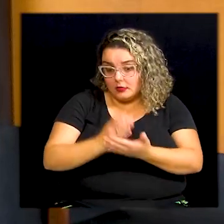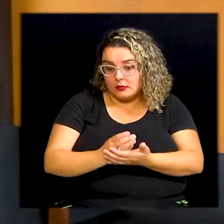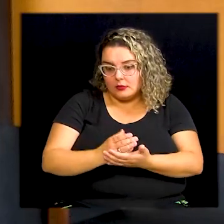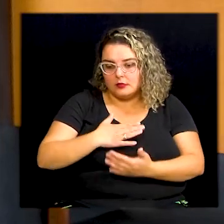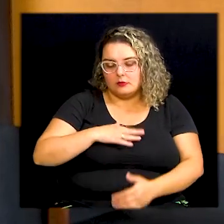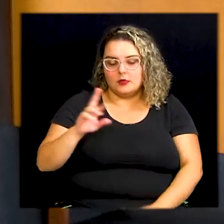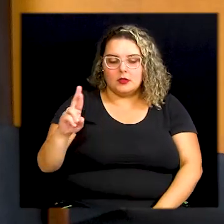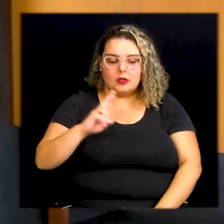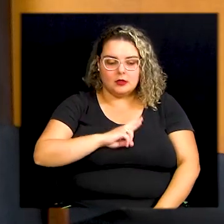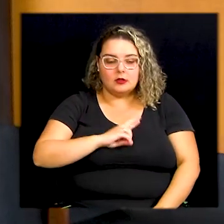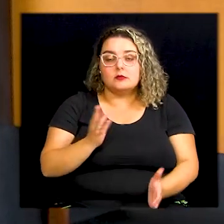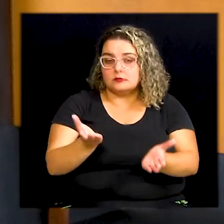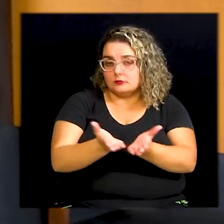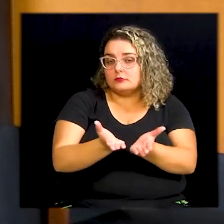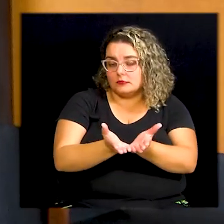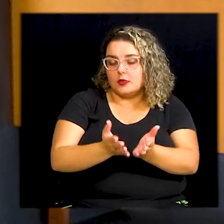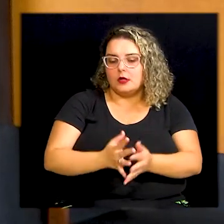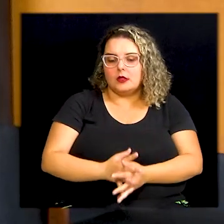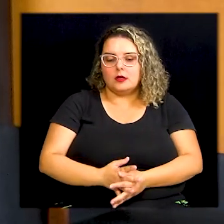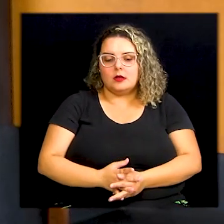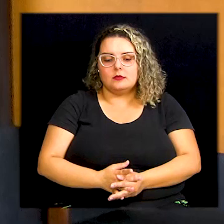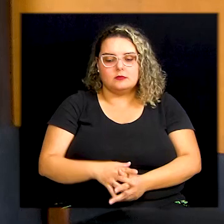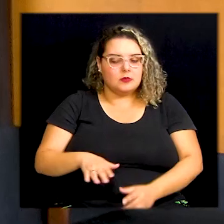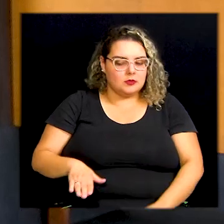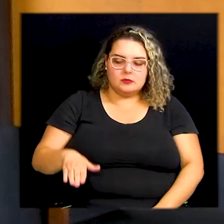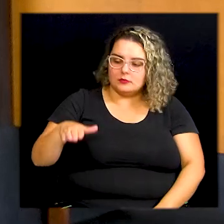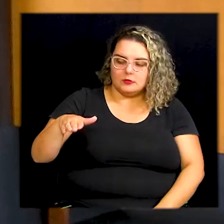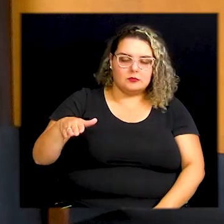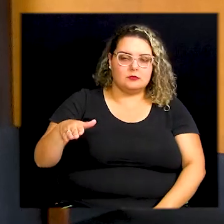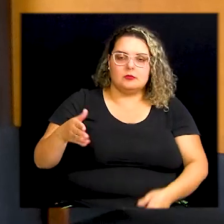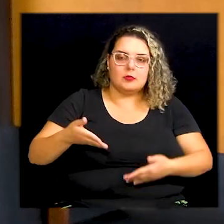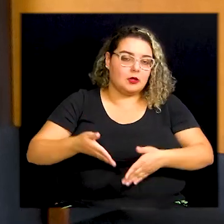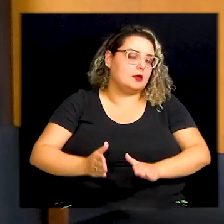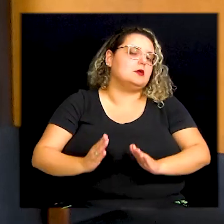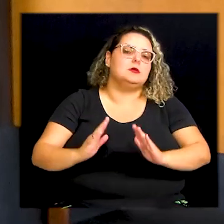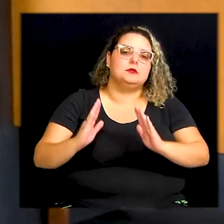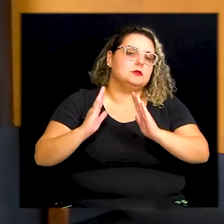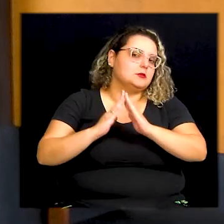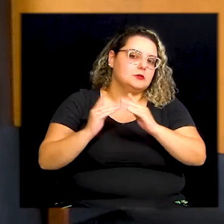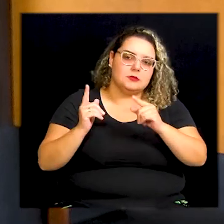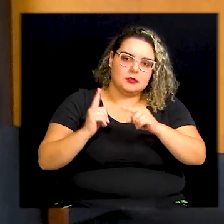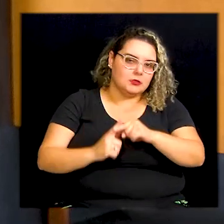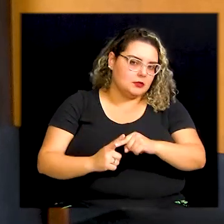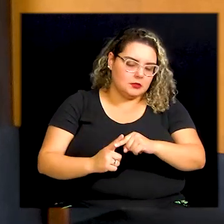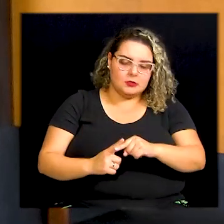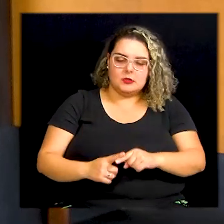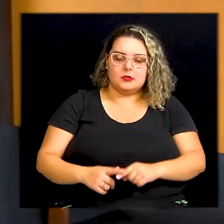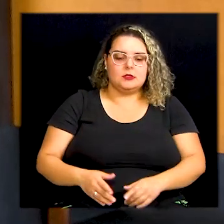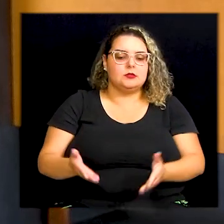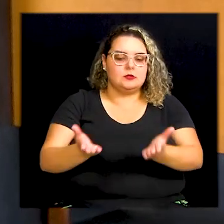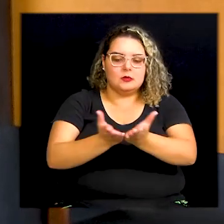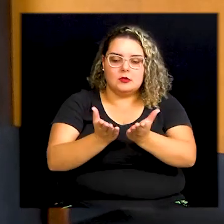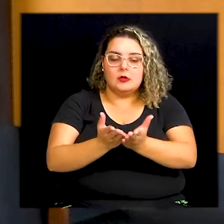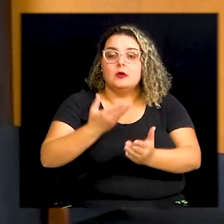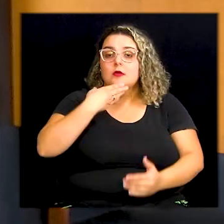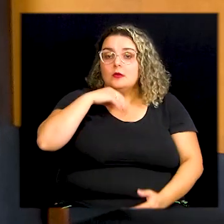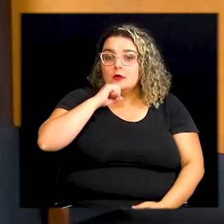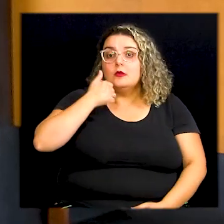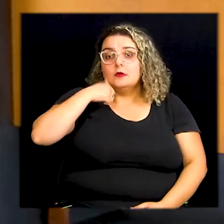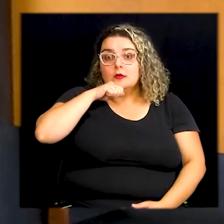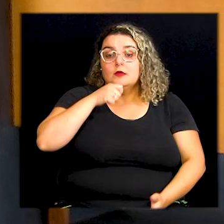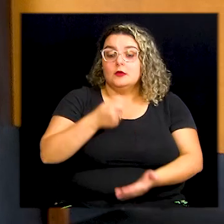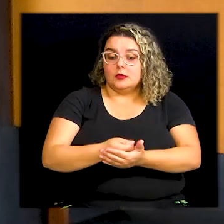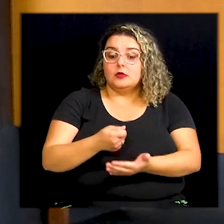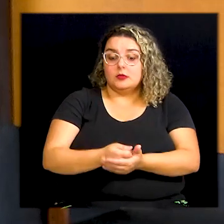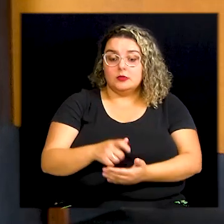A minha religião evangélica, desde pequeno, né? Nasci na igreja, Meus pais sempre cobraram da